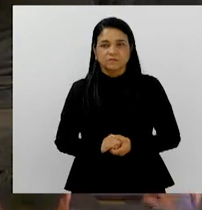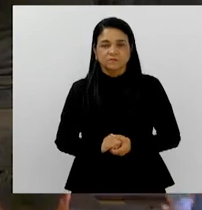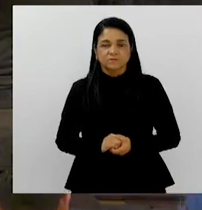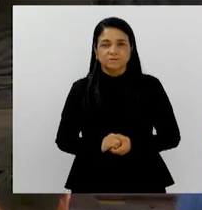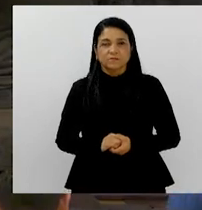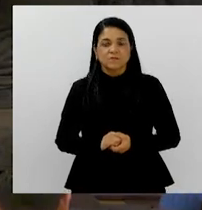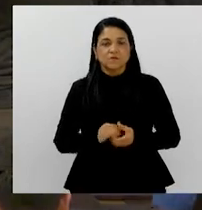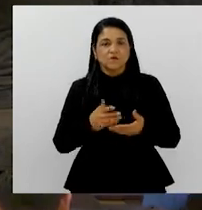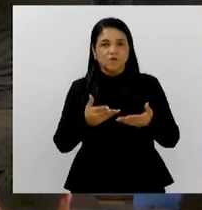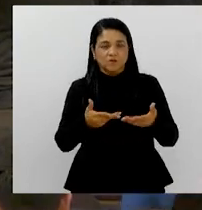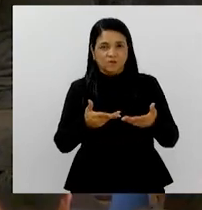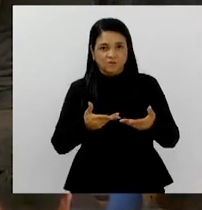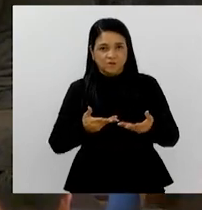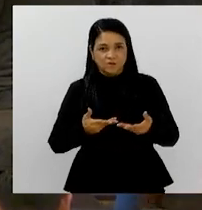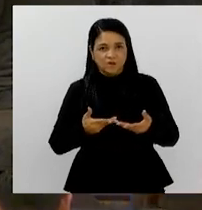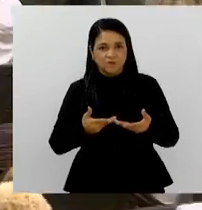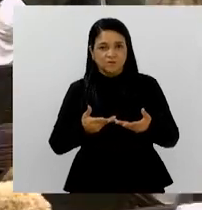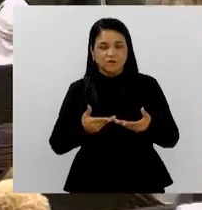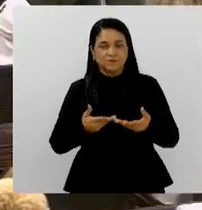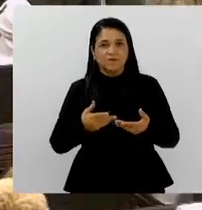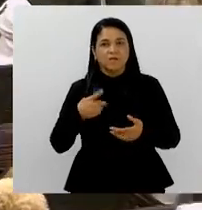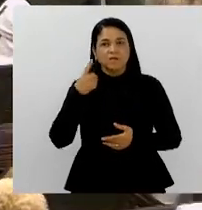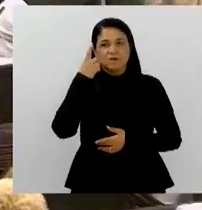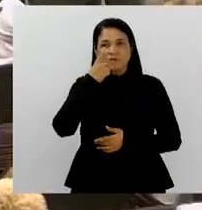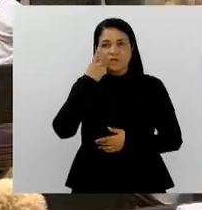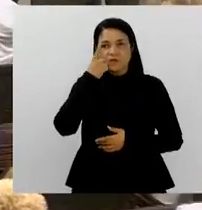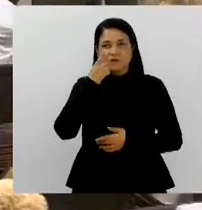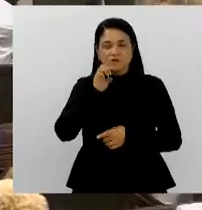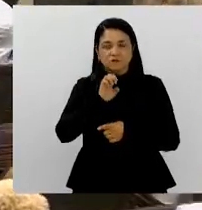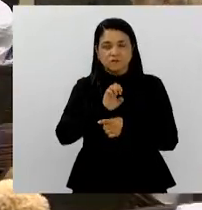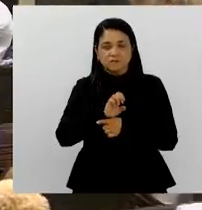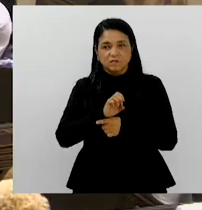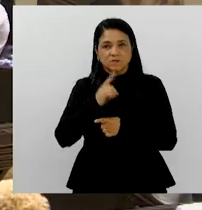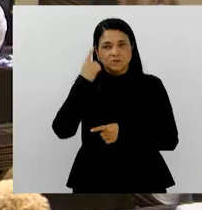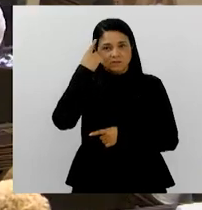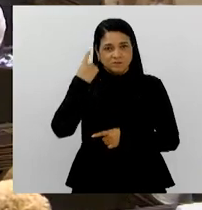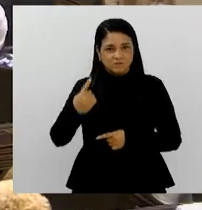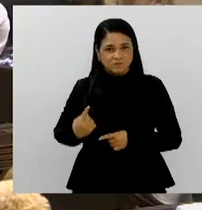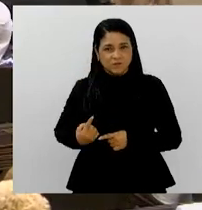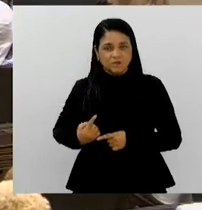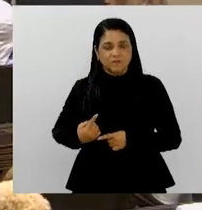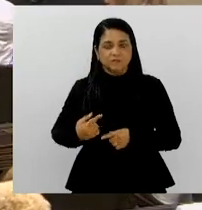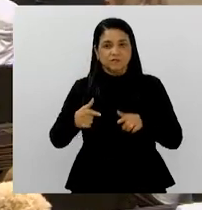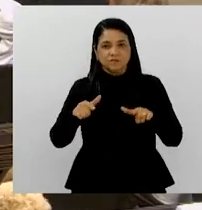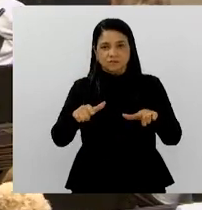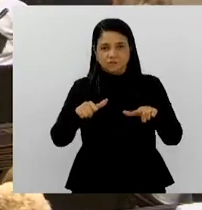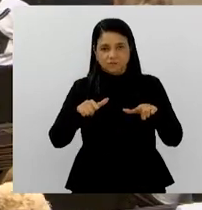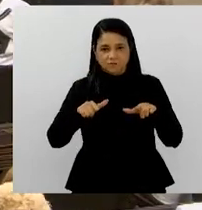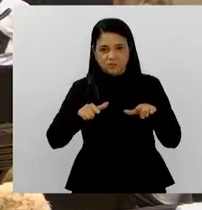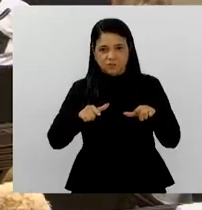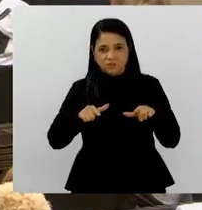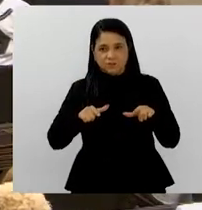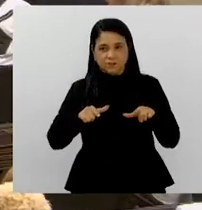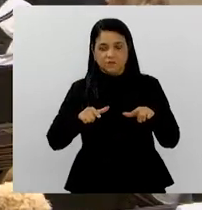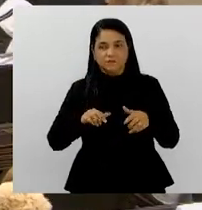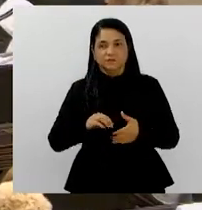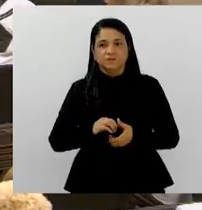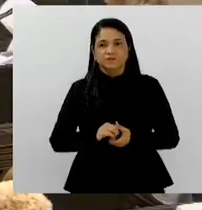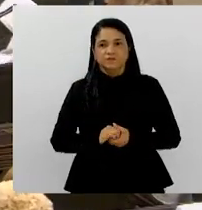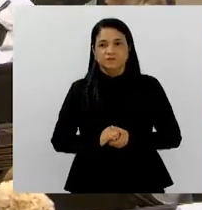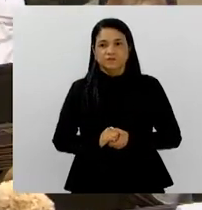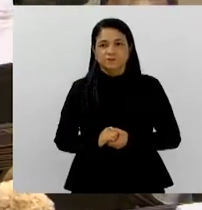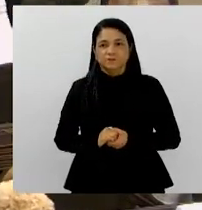Convidamos agora a excelentíssima deputada estadual Dani Balbi para a entrega dos diplomas.